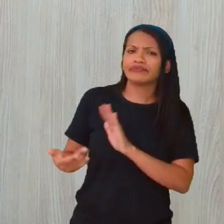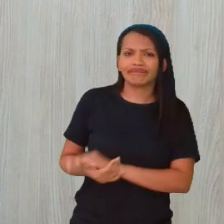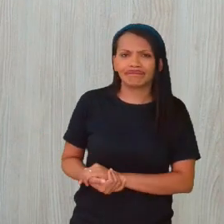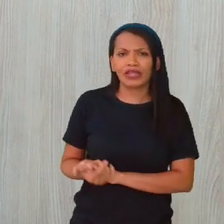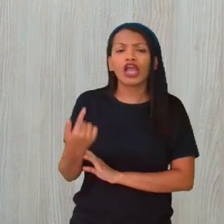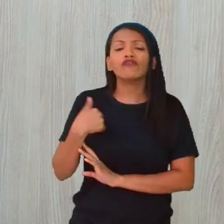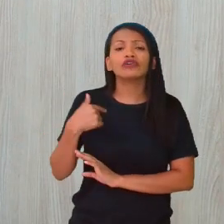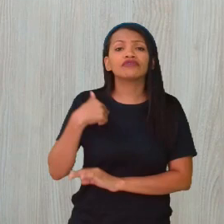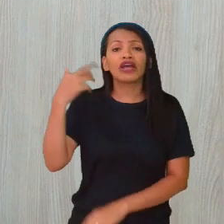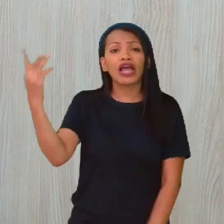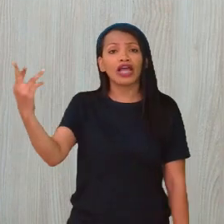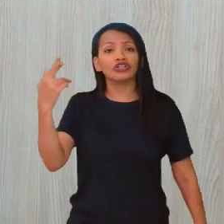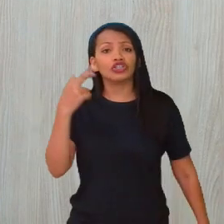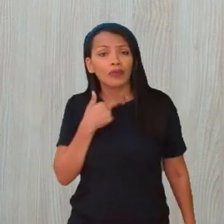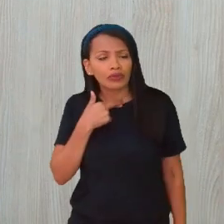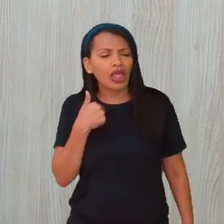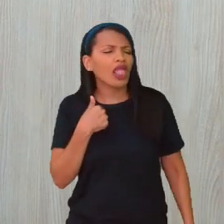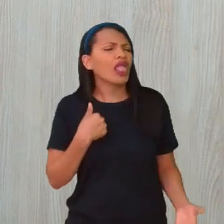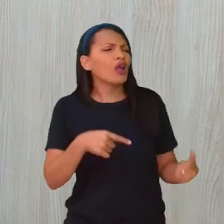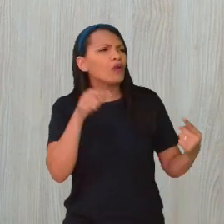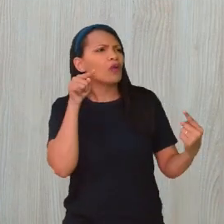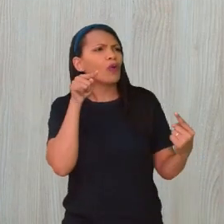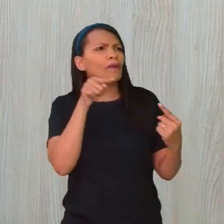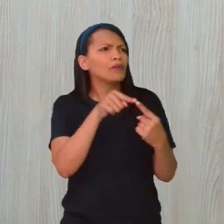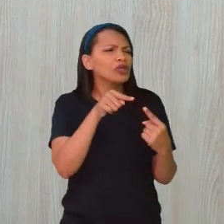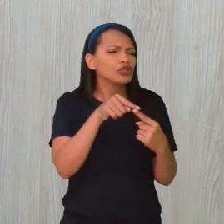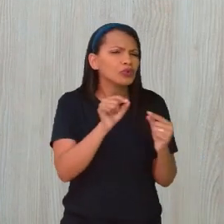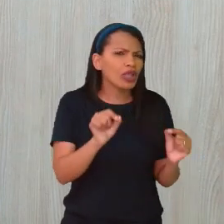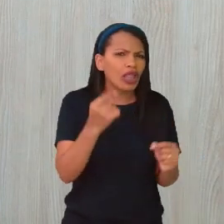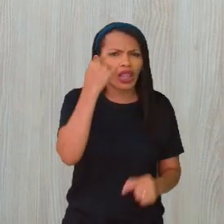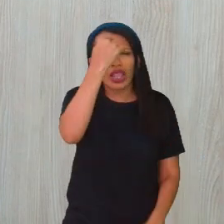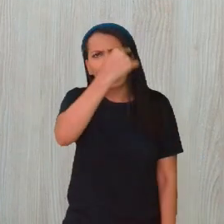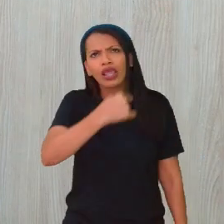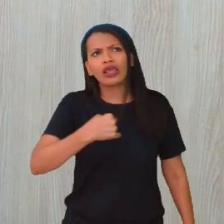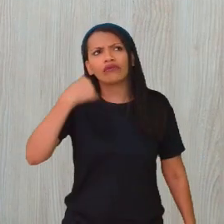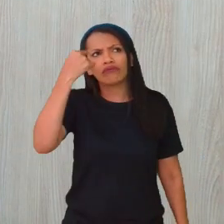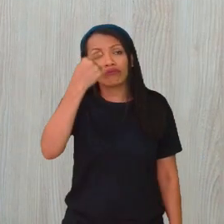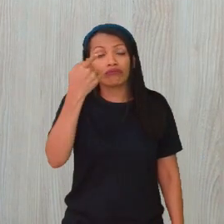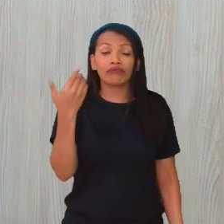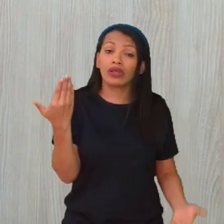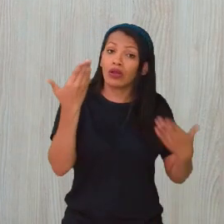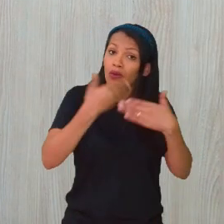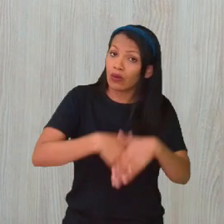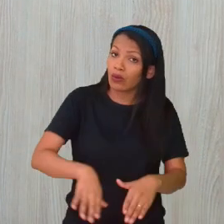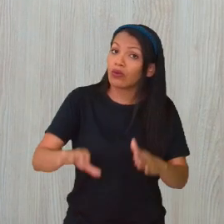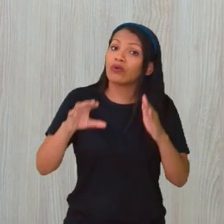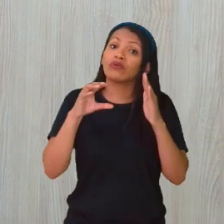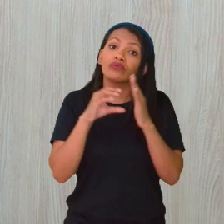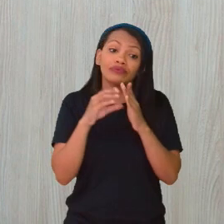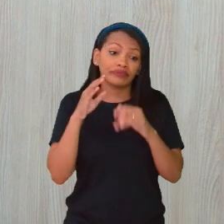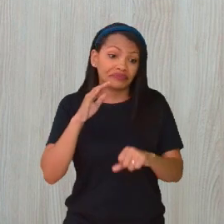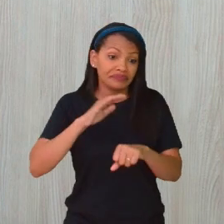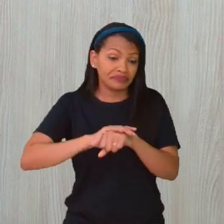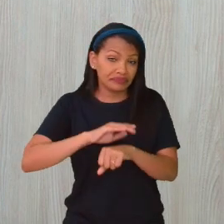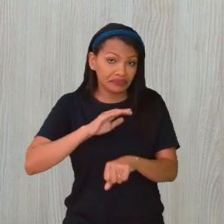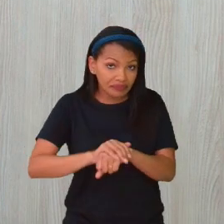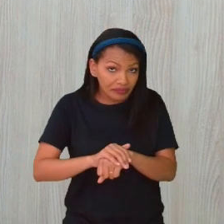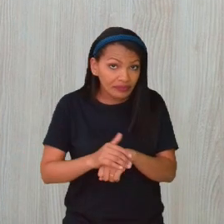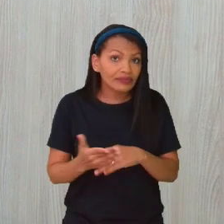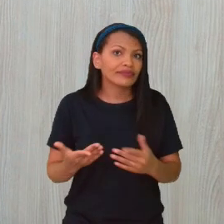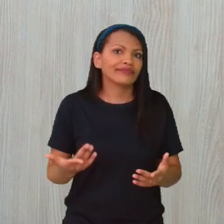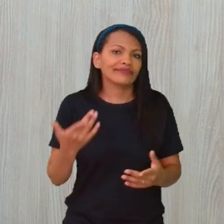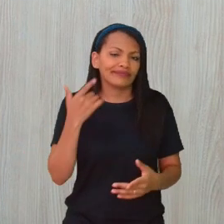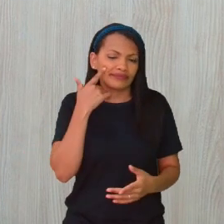com isso aqui, meu traço fenotípico puxa mais para isso aqui. Já quando a gente pega concursos públicos, né, a depender da